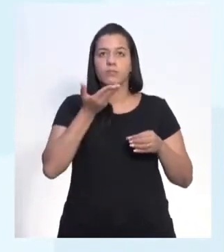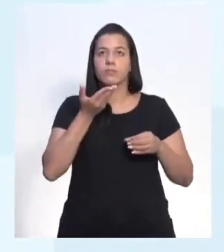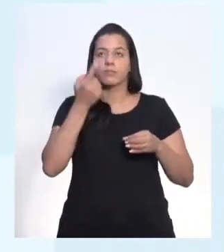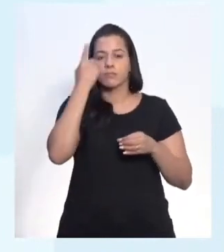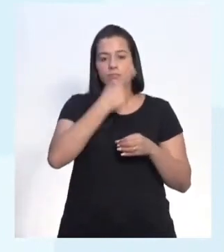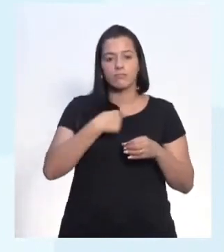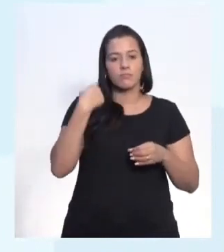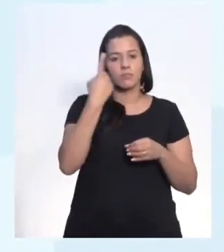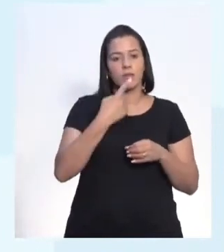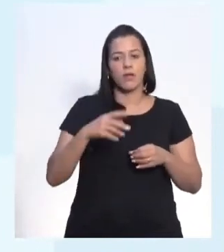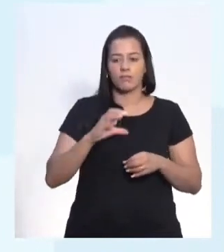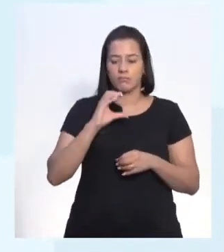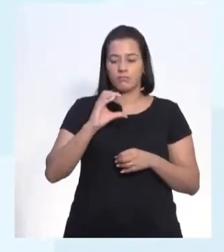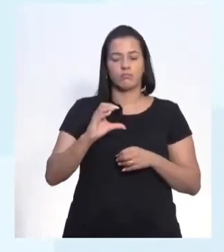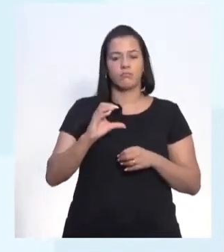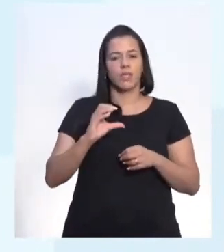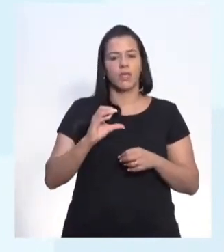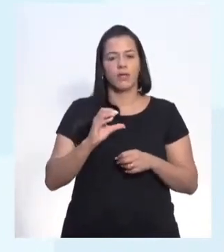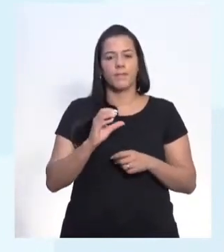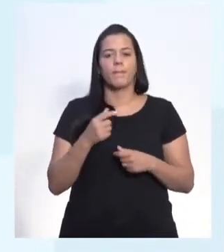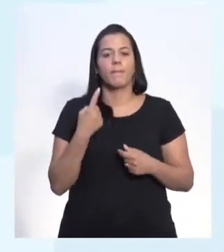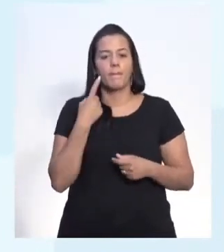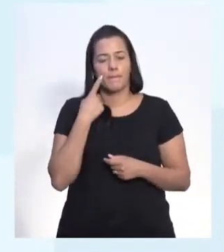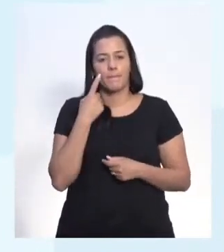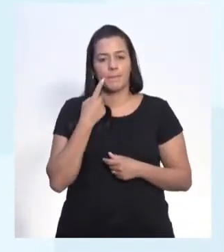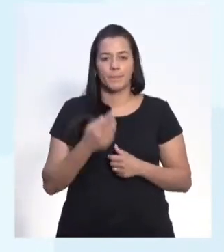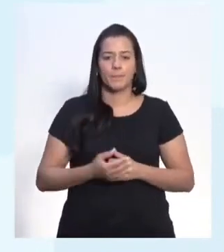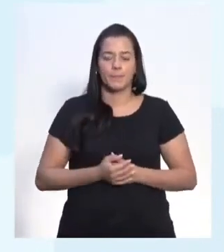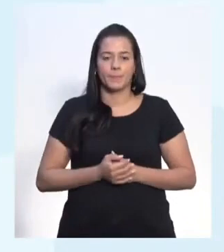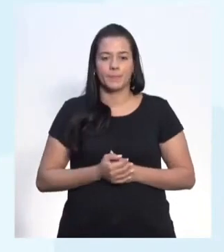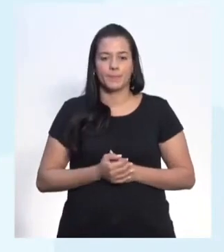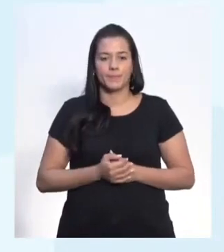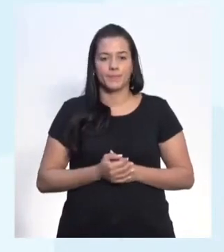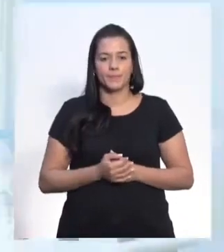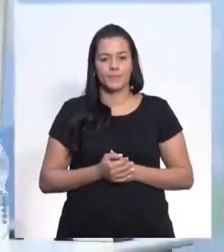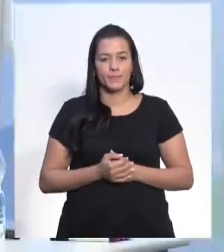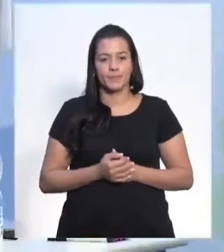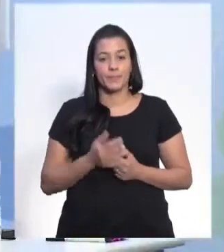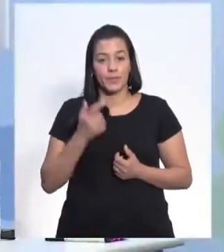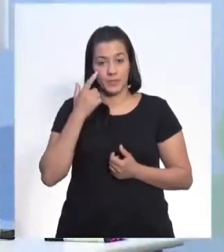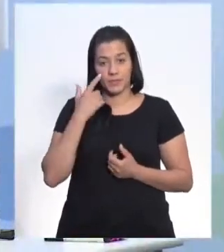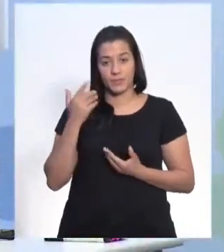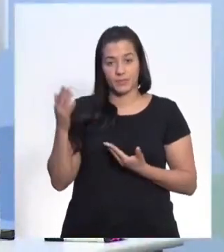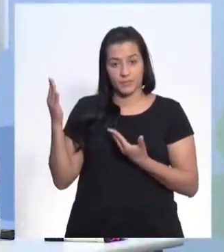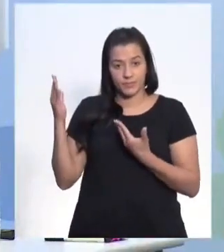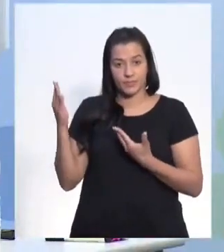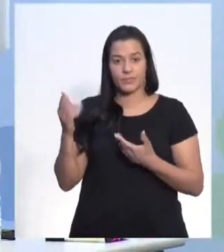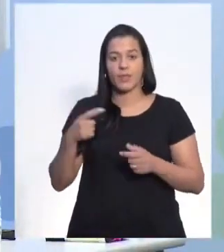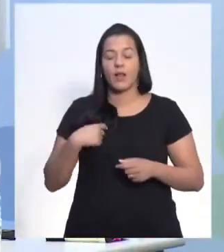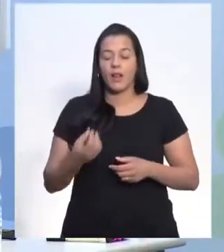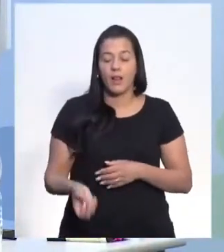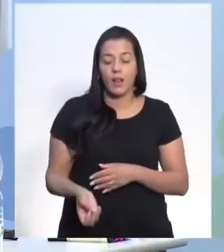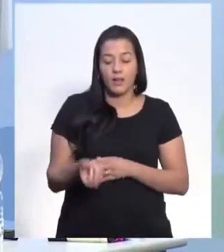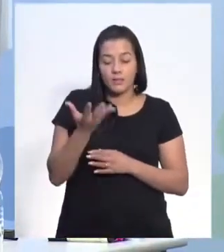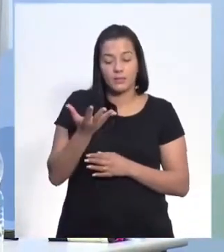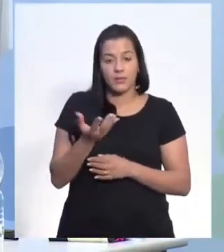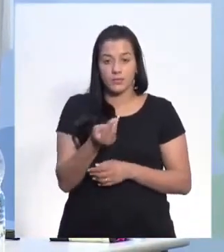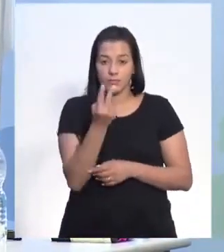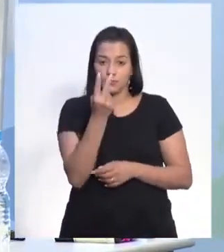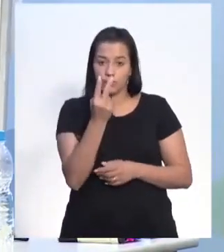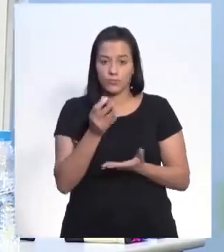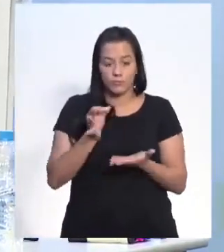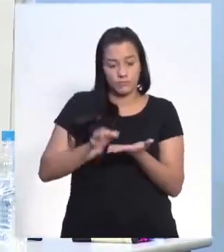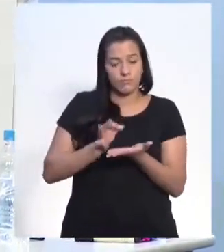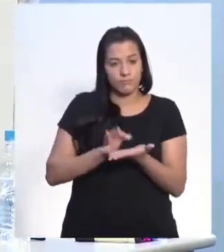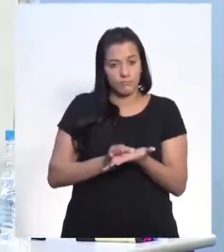duas moedas não viciadas? Então, vem aqui comigo. Qual é o nosso experimento aleatório mesmo? Lançar duas moedas. Já